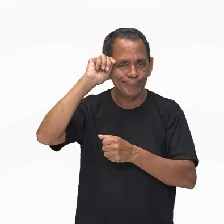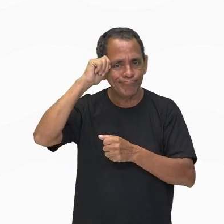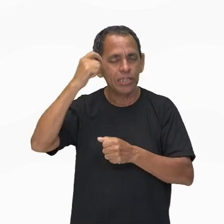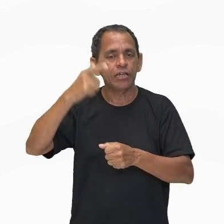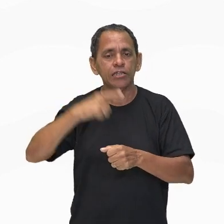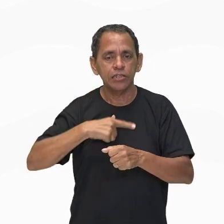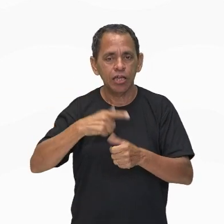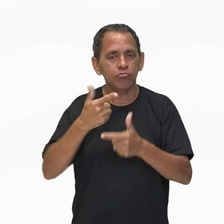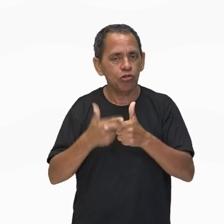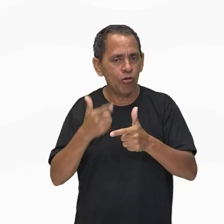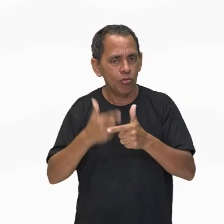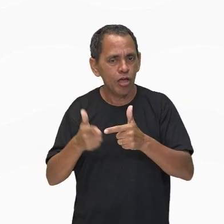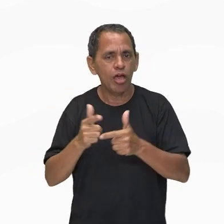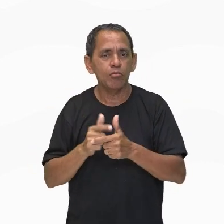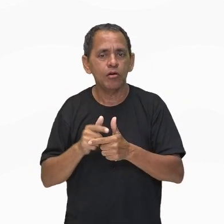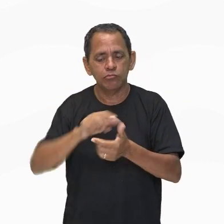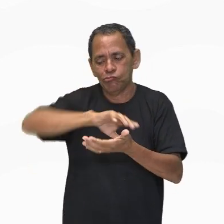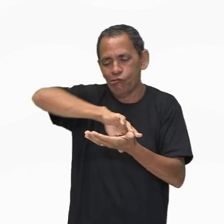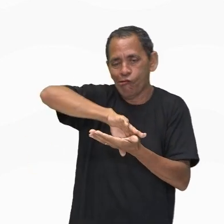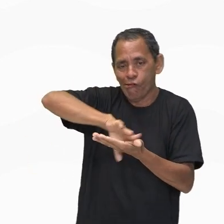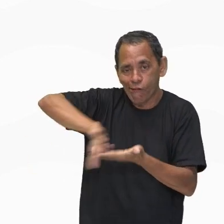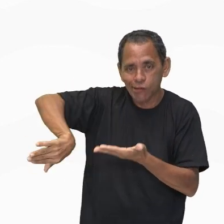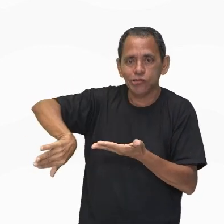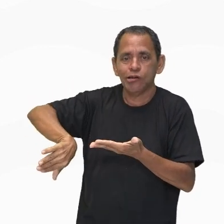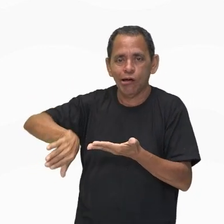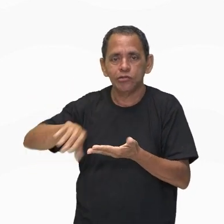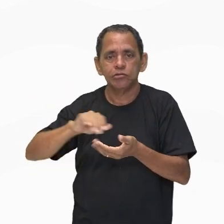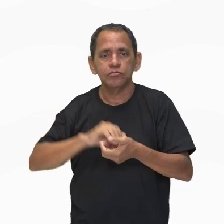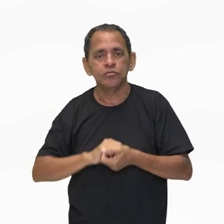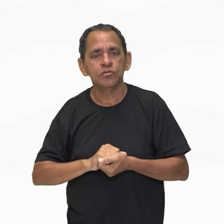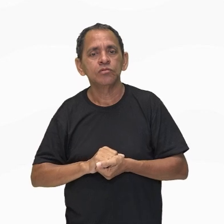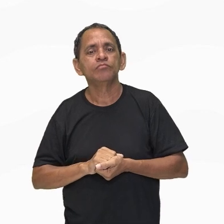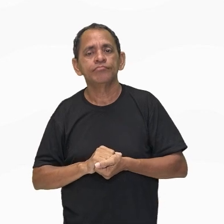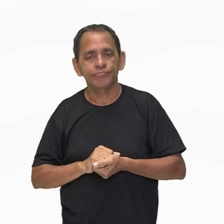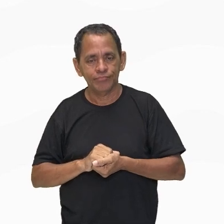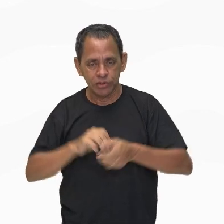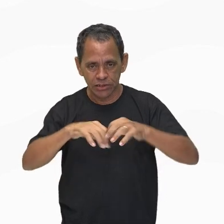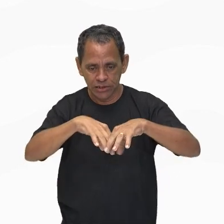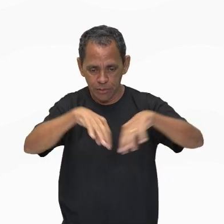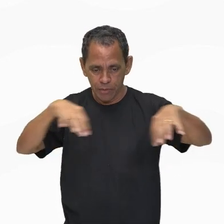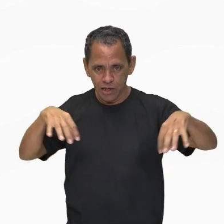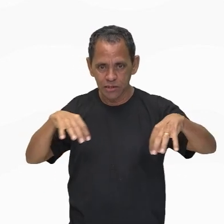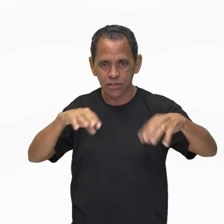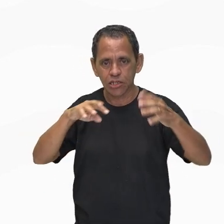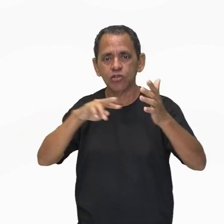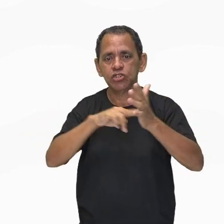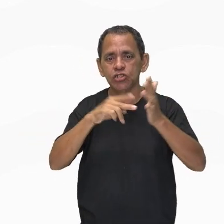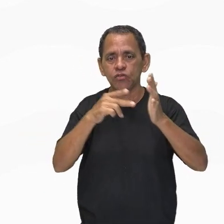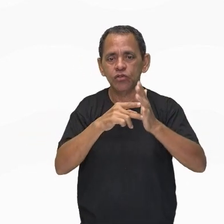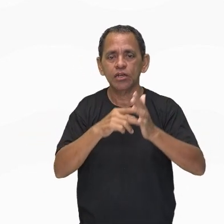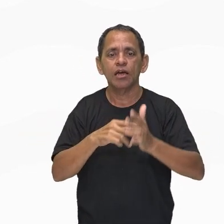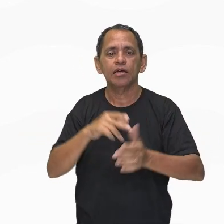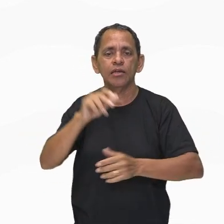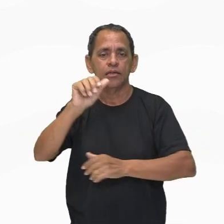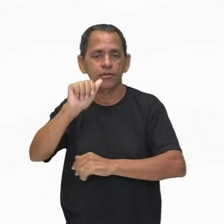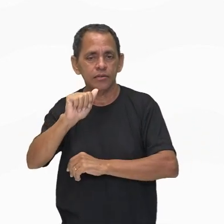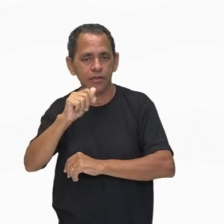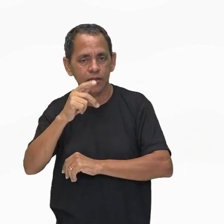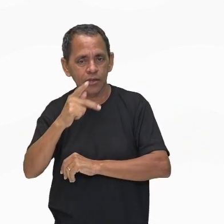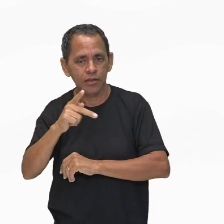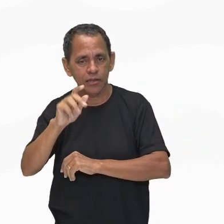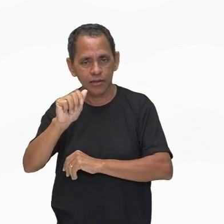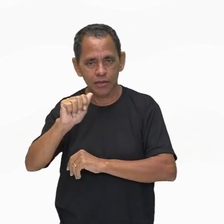piorando. E aí houve o que a gente chamou de apartheid, essa segregação. Se vocês observarem na imagem,